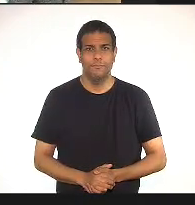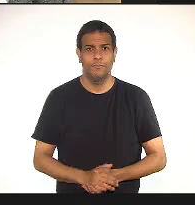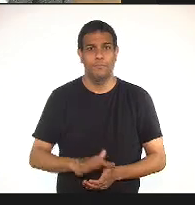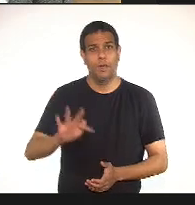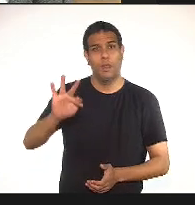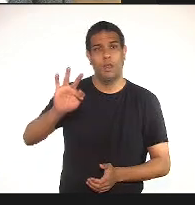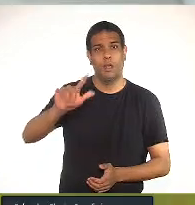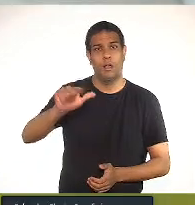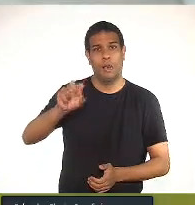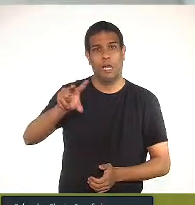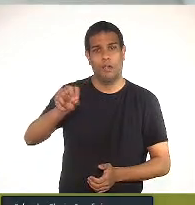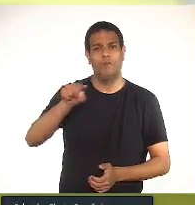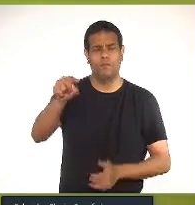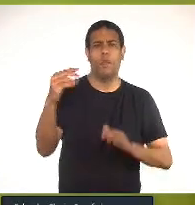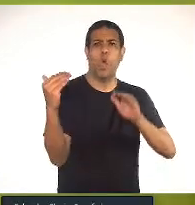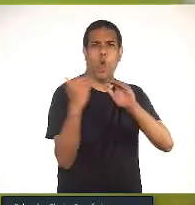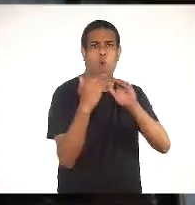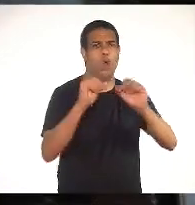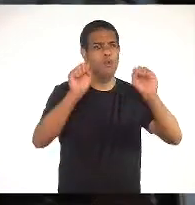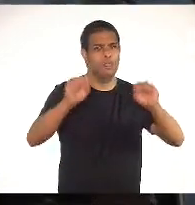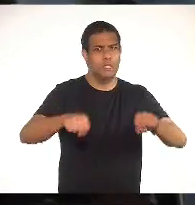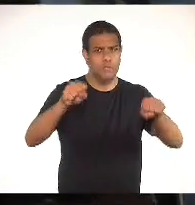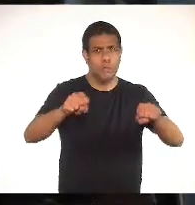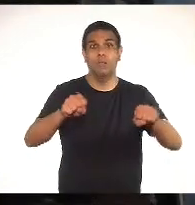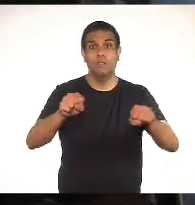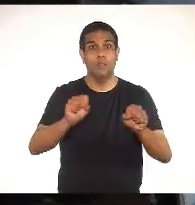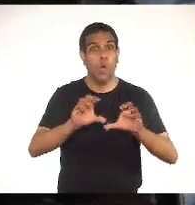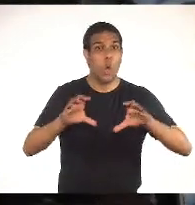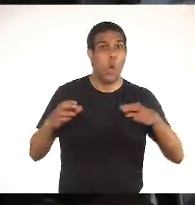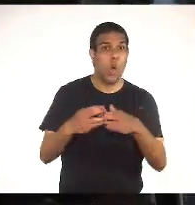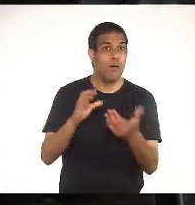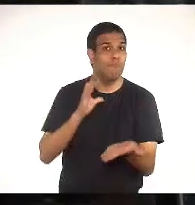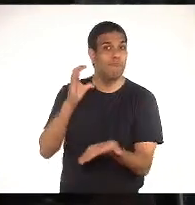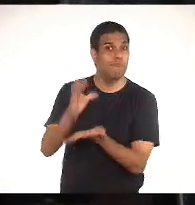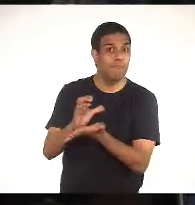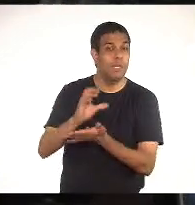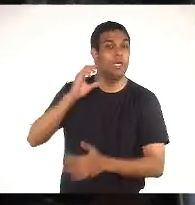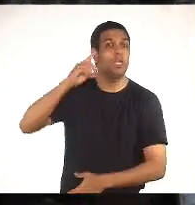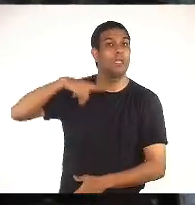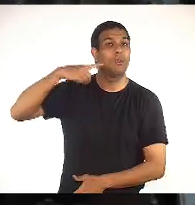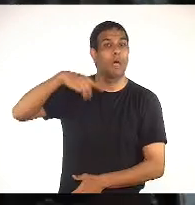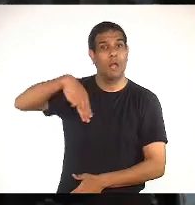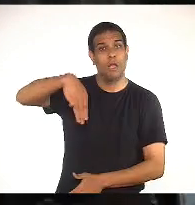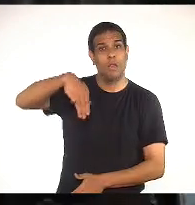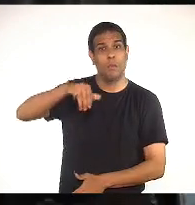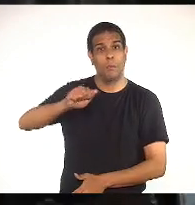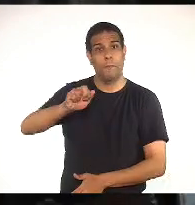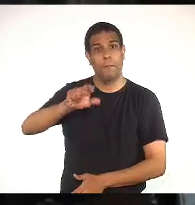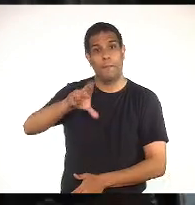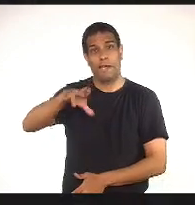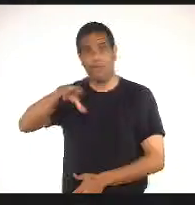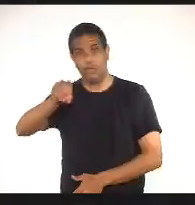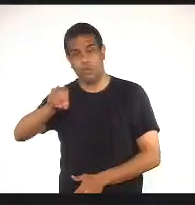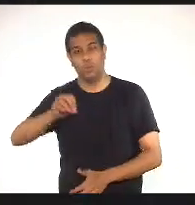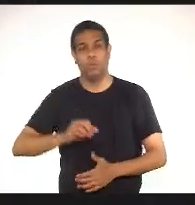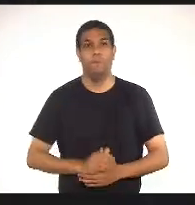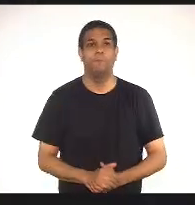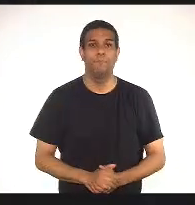Flávio. Favorável, senhor presidente. Pela Comissão de Orçamento, deputado Márcio Pacheco.